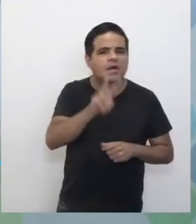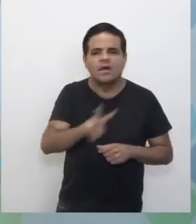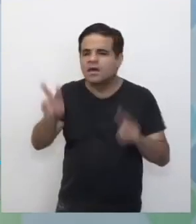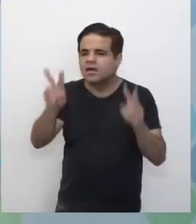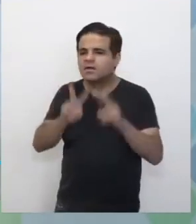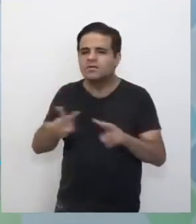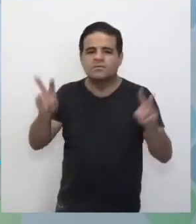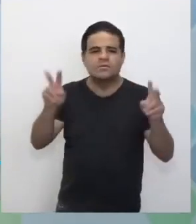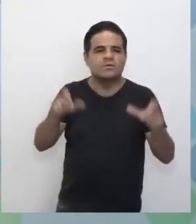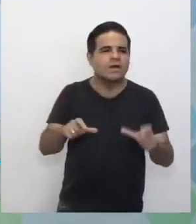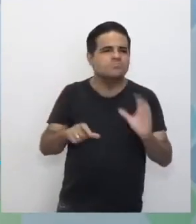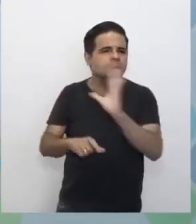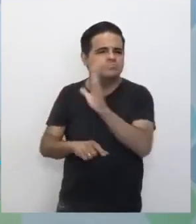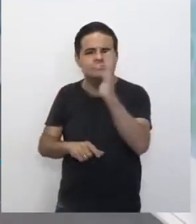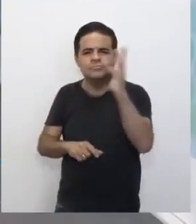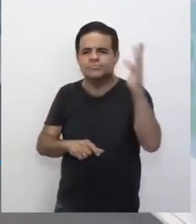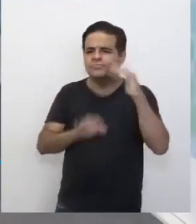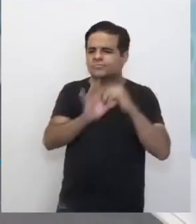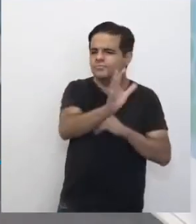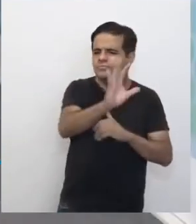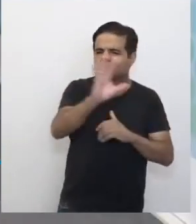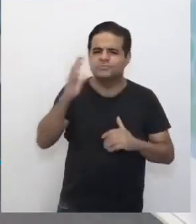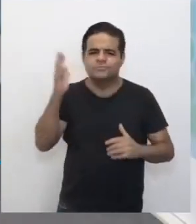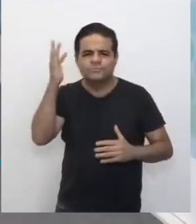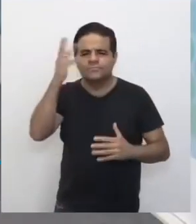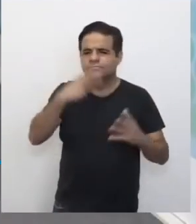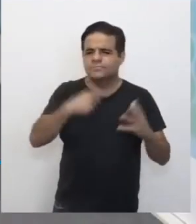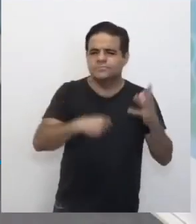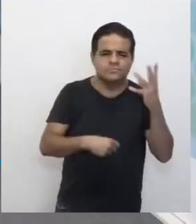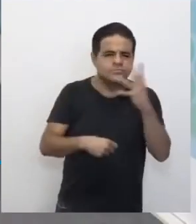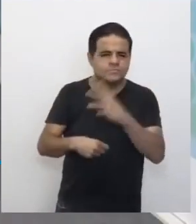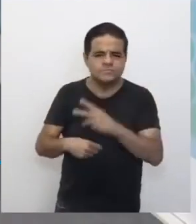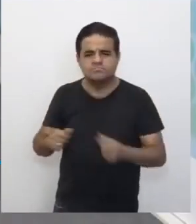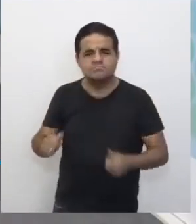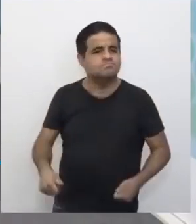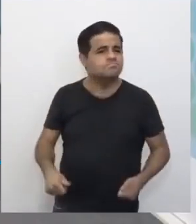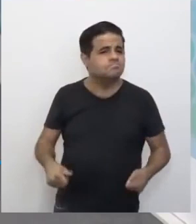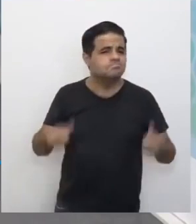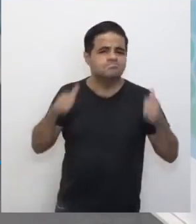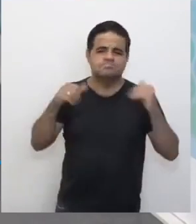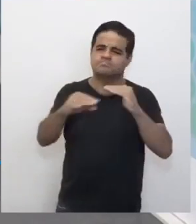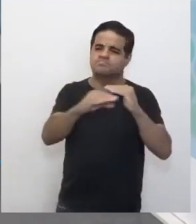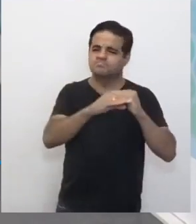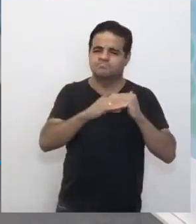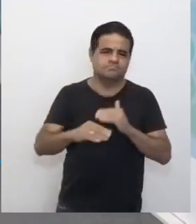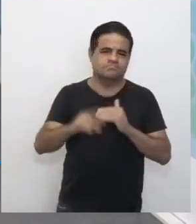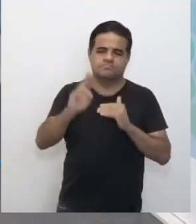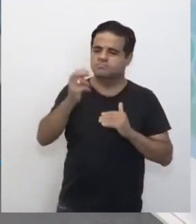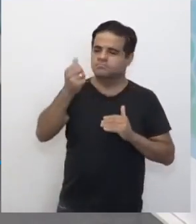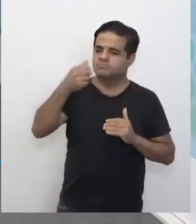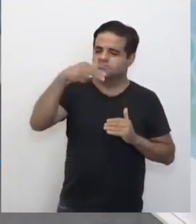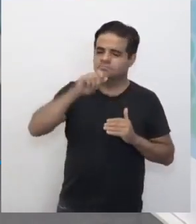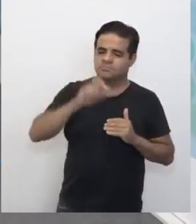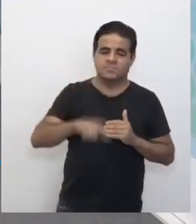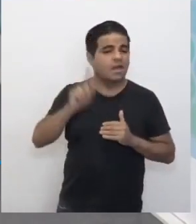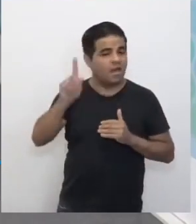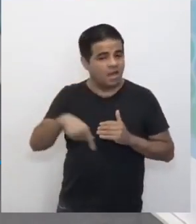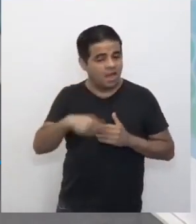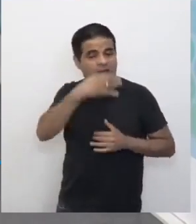e os ambientes. Muito bom, é melhor do que, quer dizer, melhor não, no mesmo nível do que a Raquel passou agora, porque